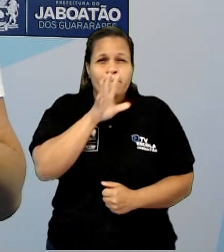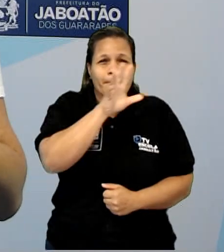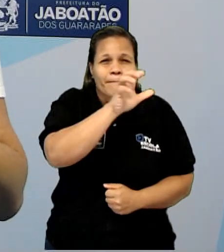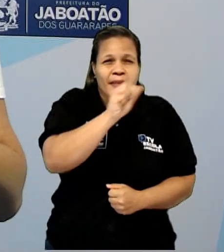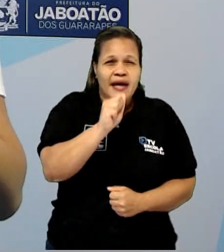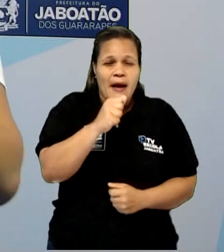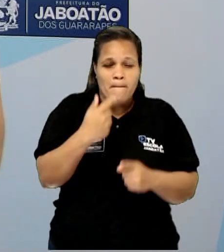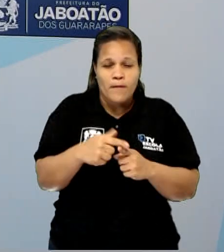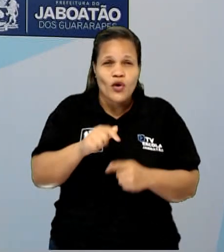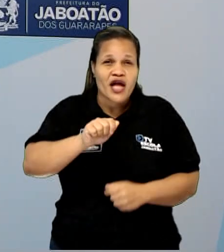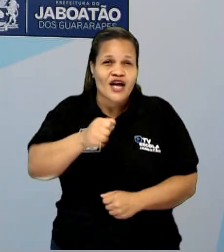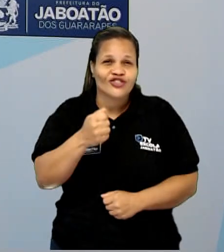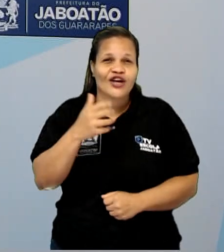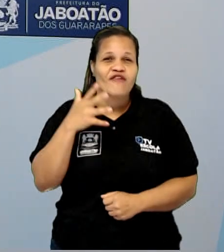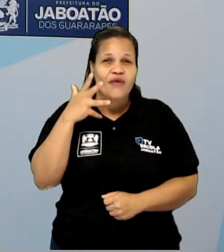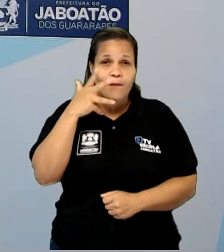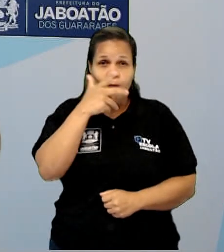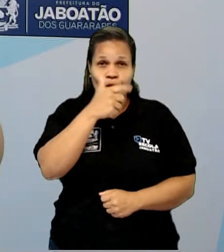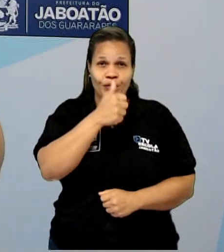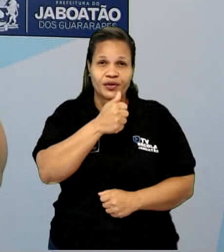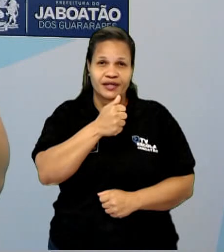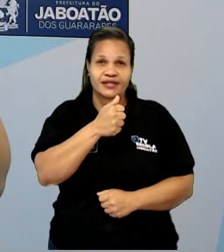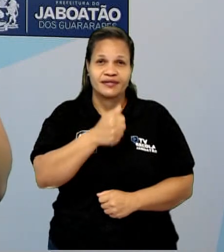muito bonita.